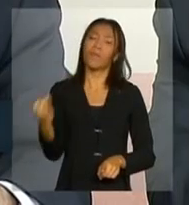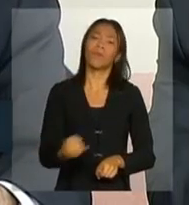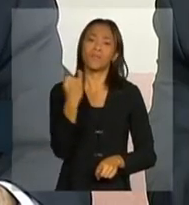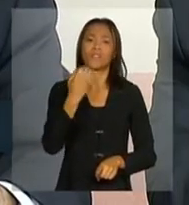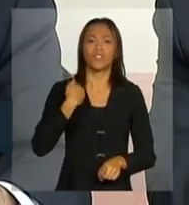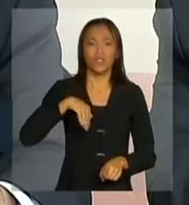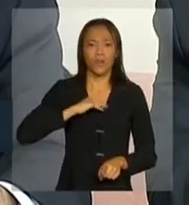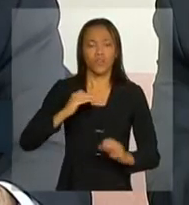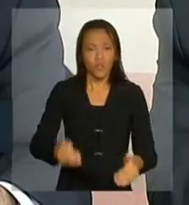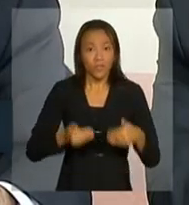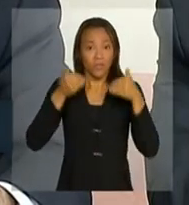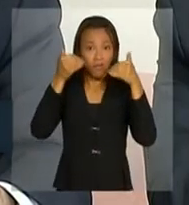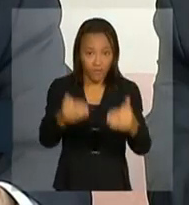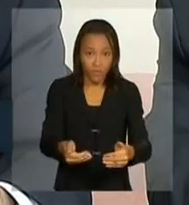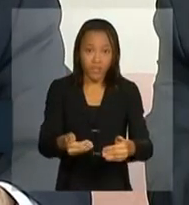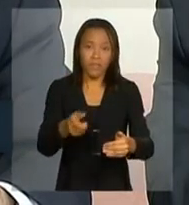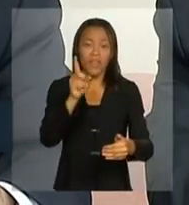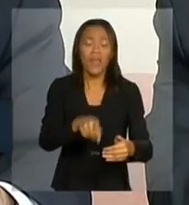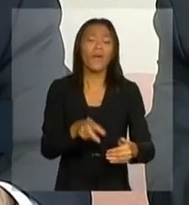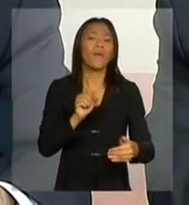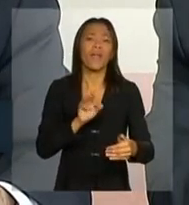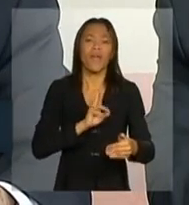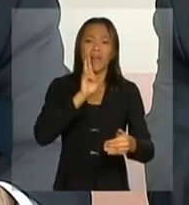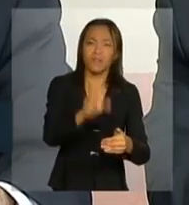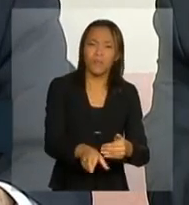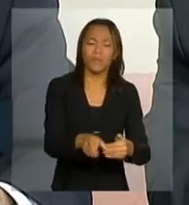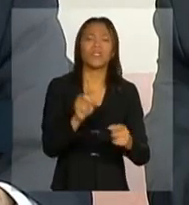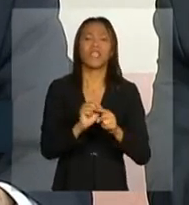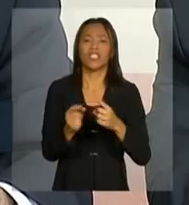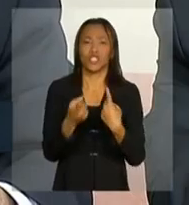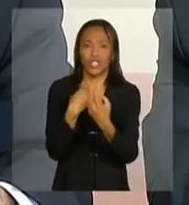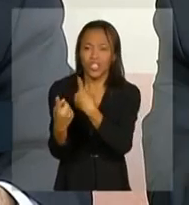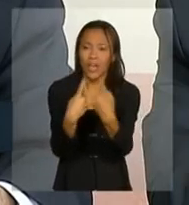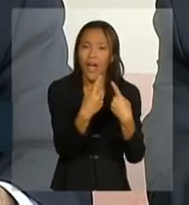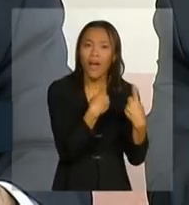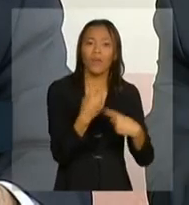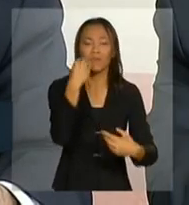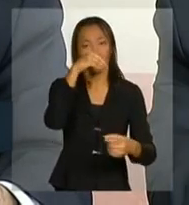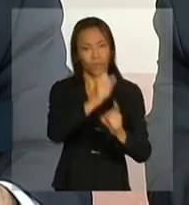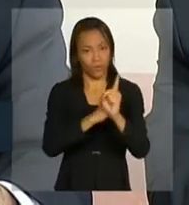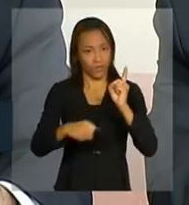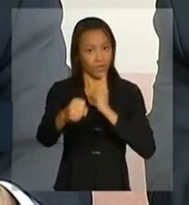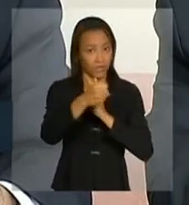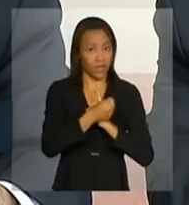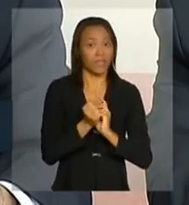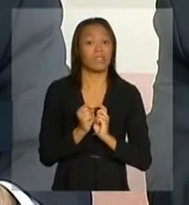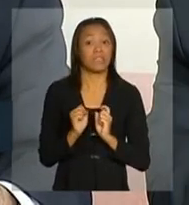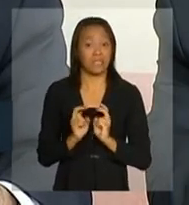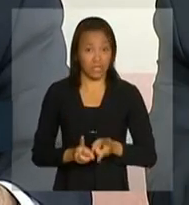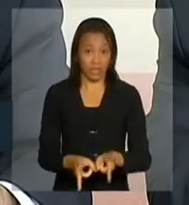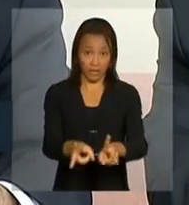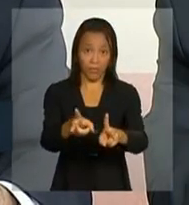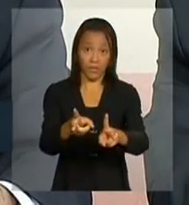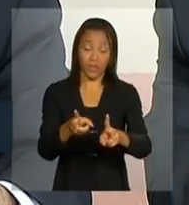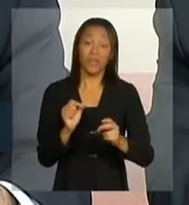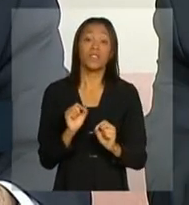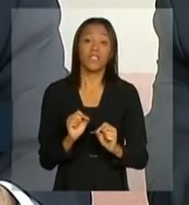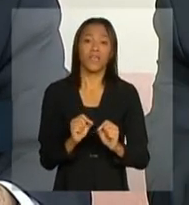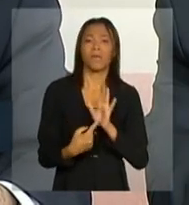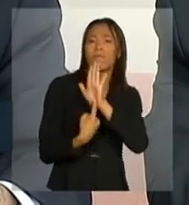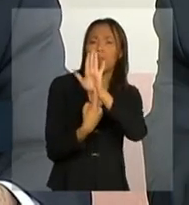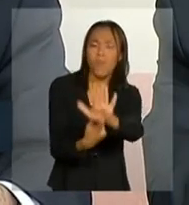vivenciar também, como resultado desse espaço de interlocução com a sociedade civil se devem à corresponsabilidade